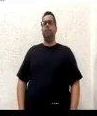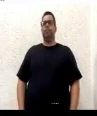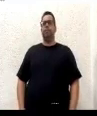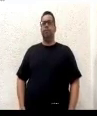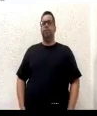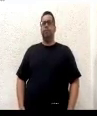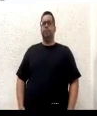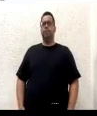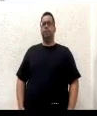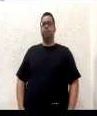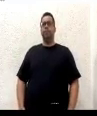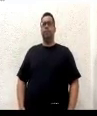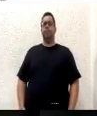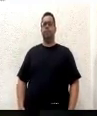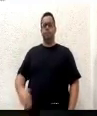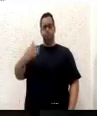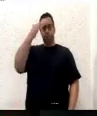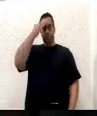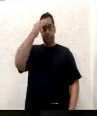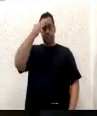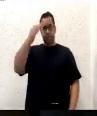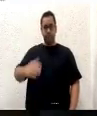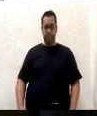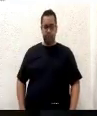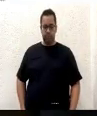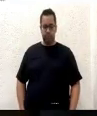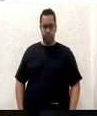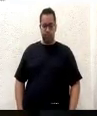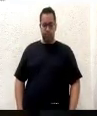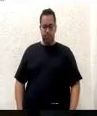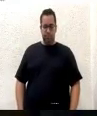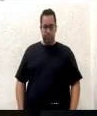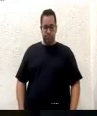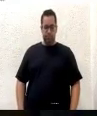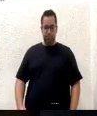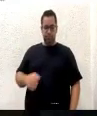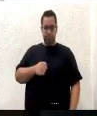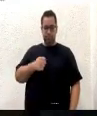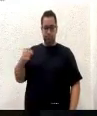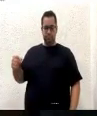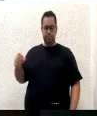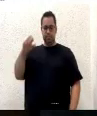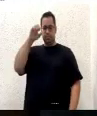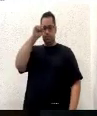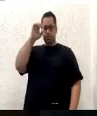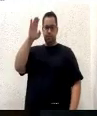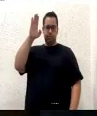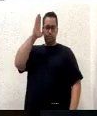Obrigado, vereador Valmir. Com a palavra, vereador Sérgio.